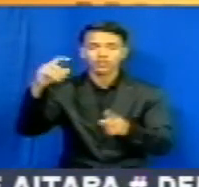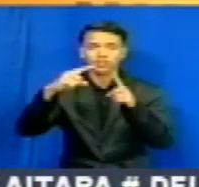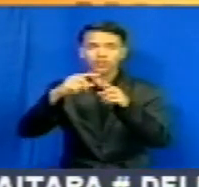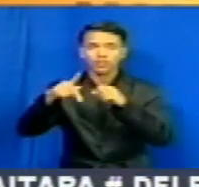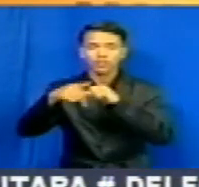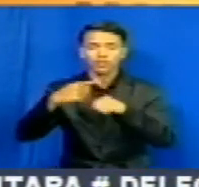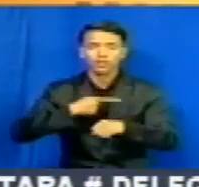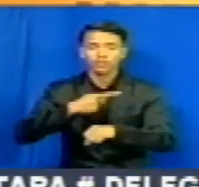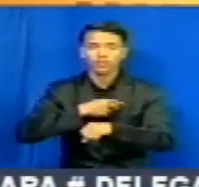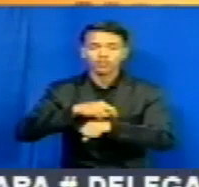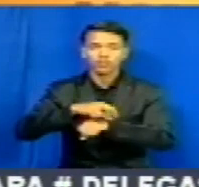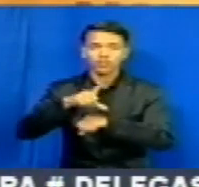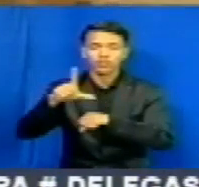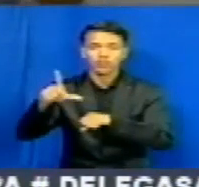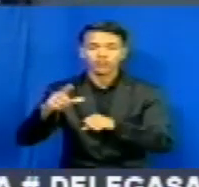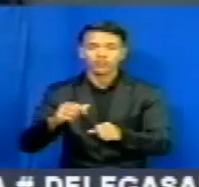Parlamento Nacional.